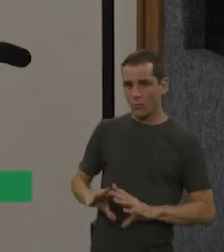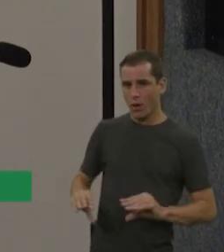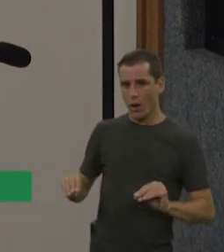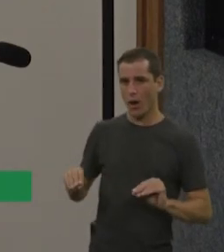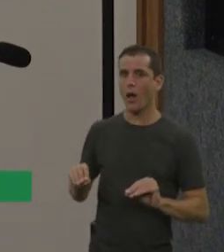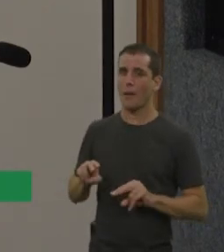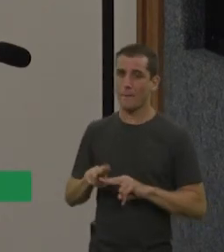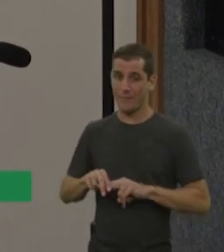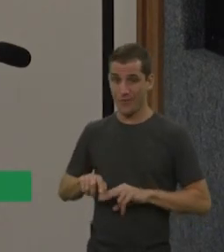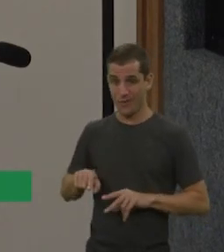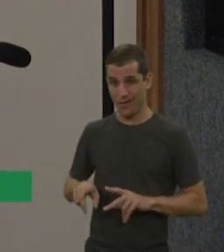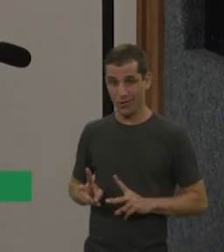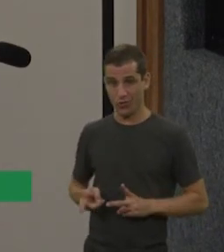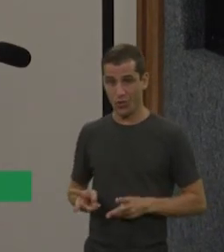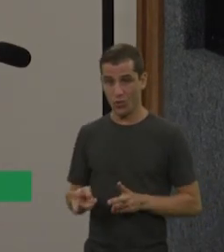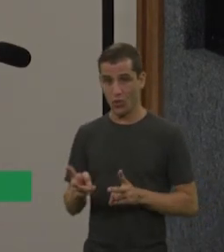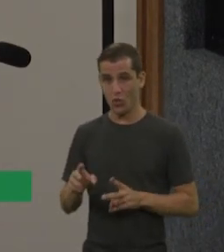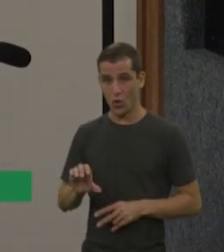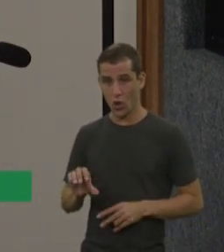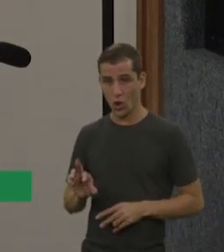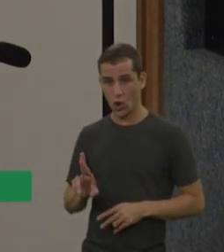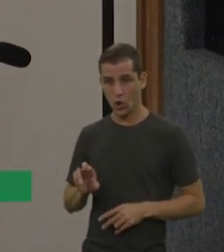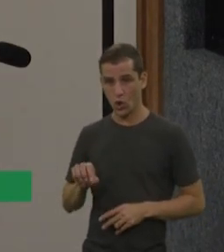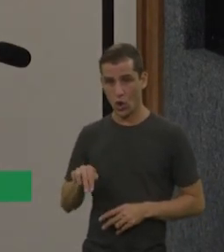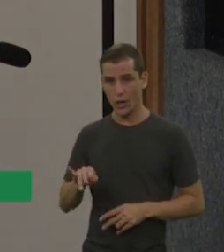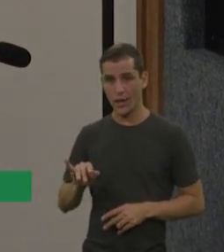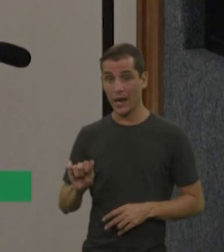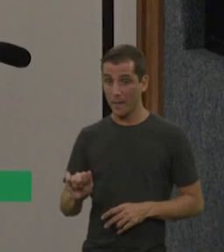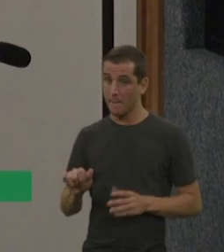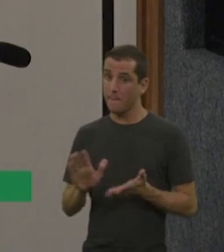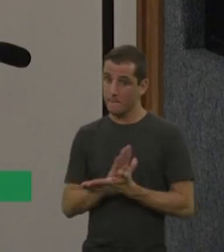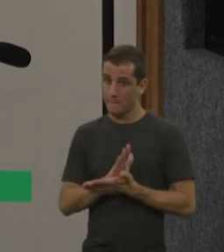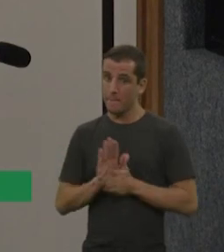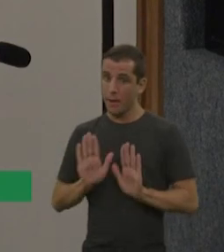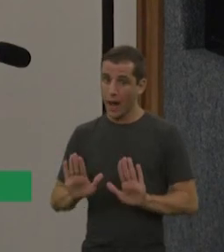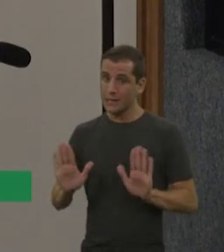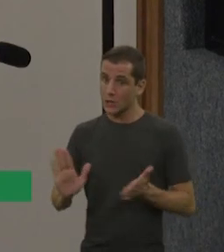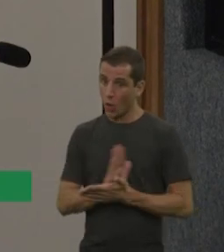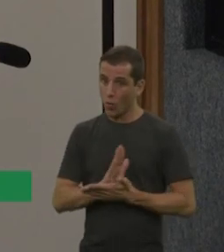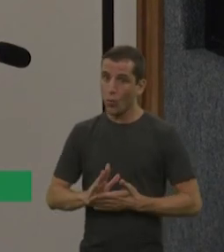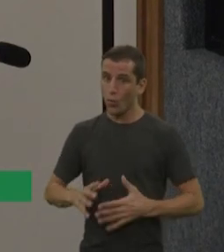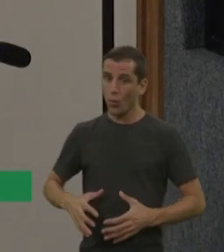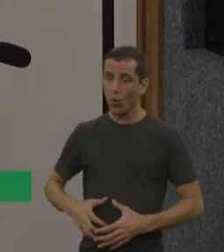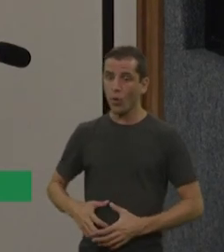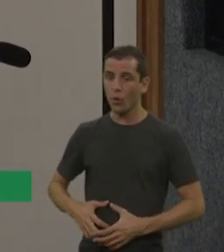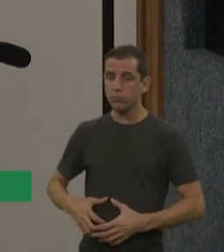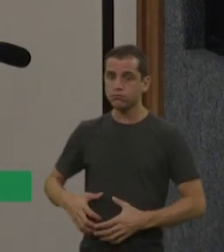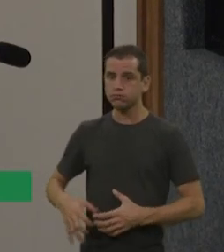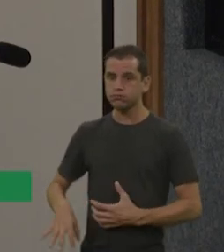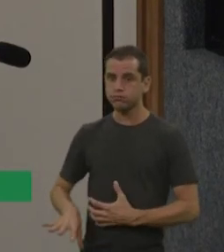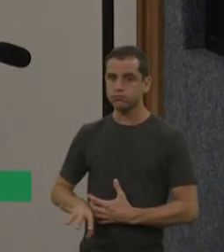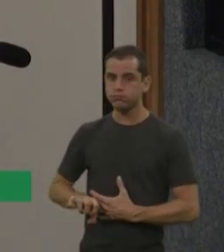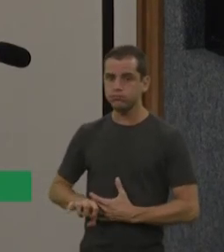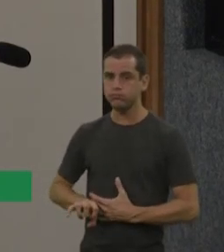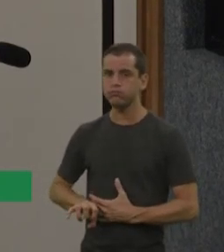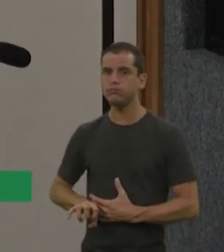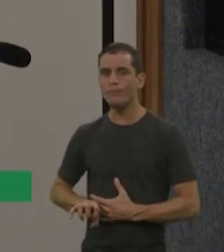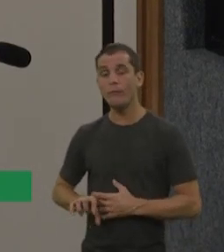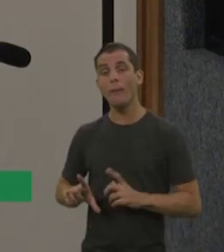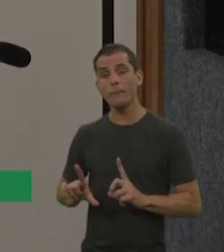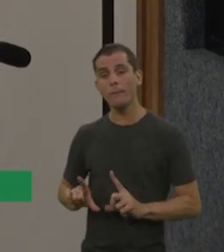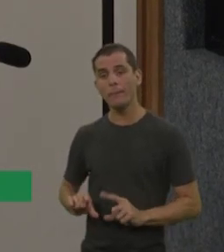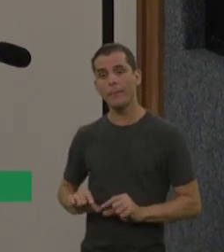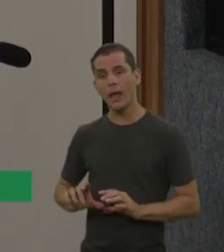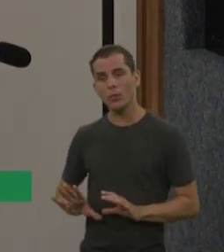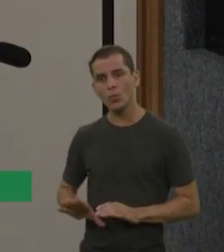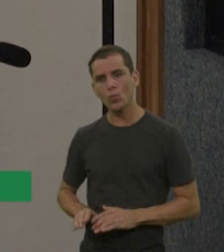mas todo aquele acúmulo de colesterol com um processo inflamatório importante revertido. Então, pacientes com fígado muito heterogêneo, por uma carga muito